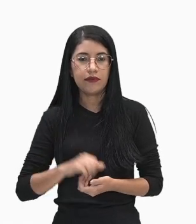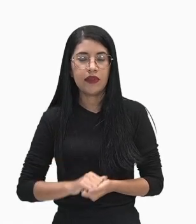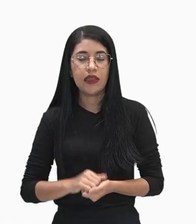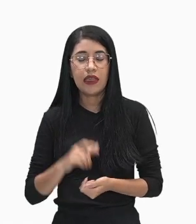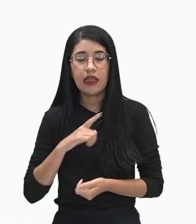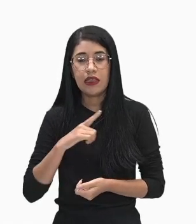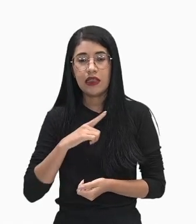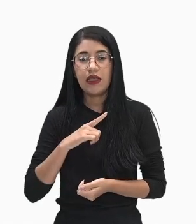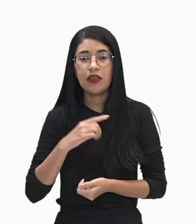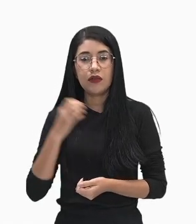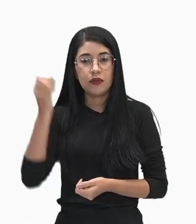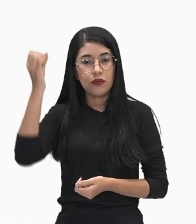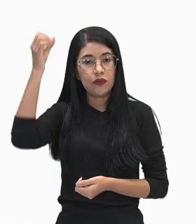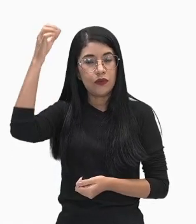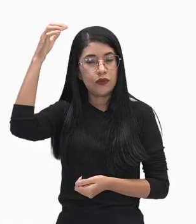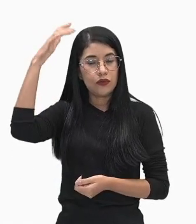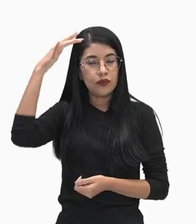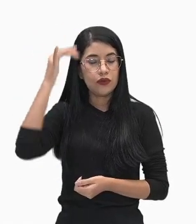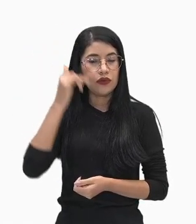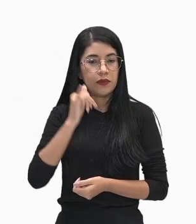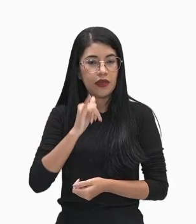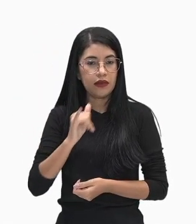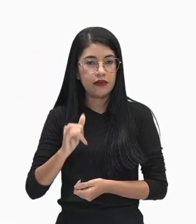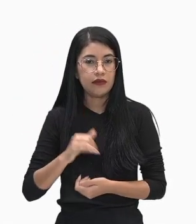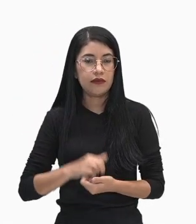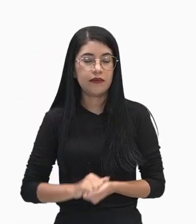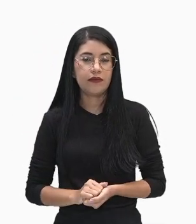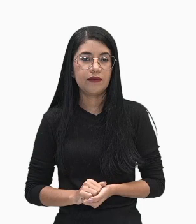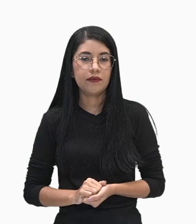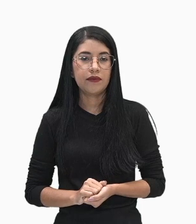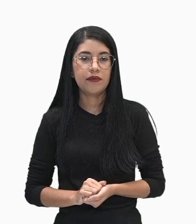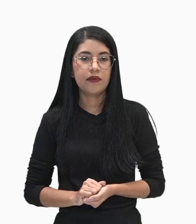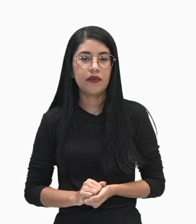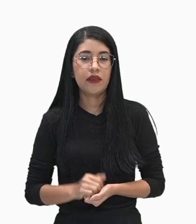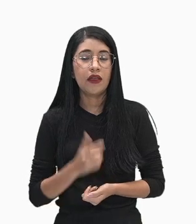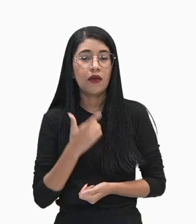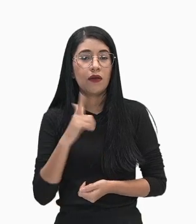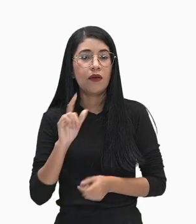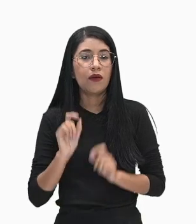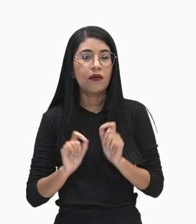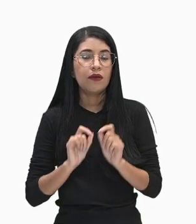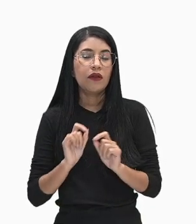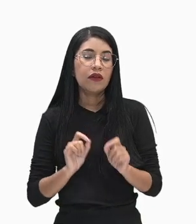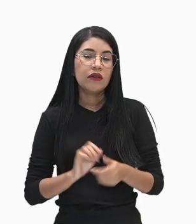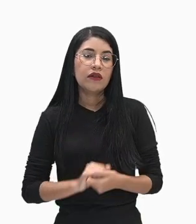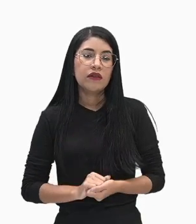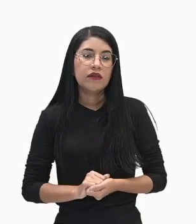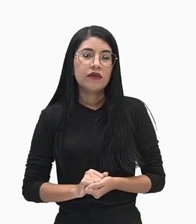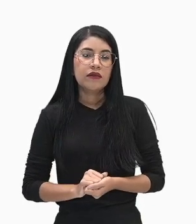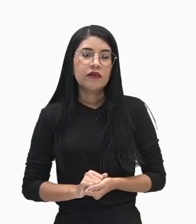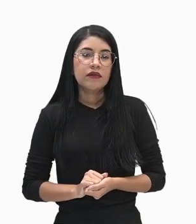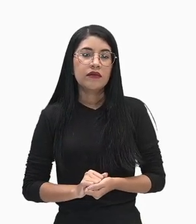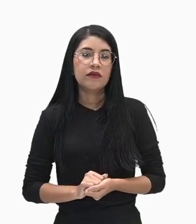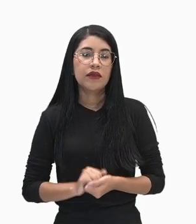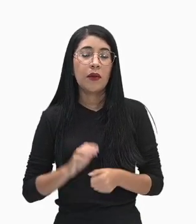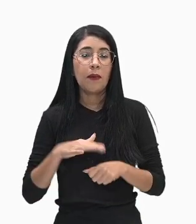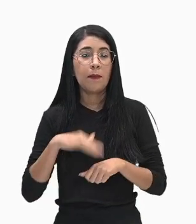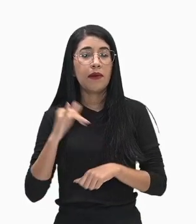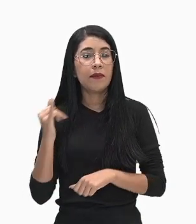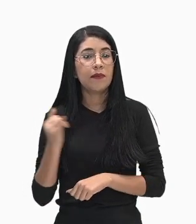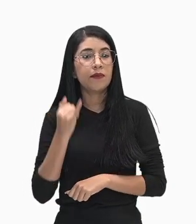produz luz, é um dos efeitos. E agora a gente tem, por fim, um dos mais importantes, que é o